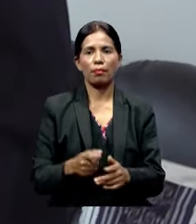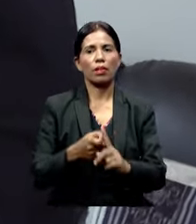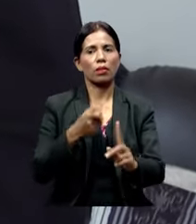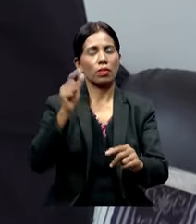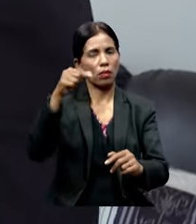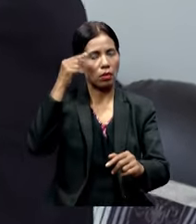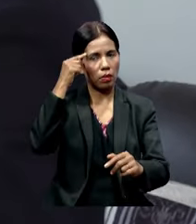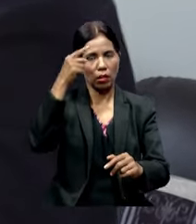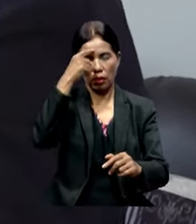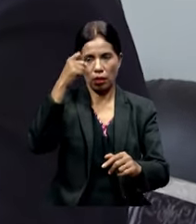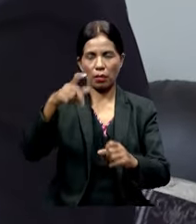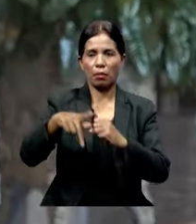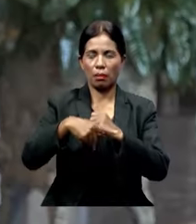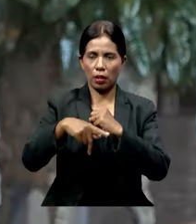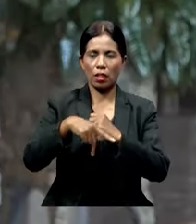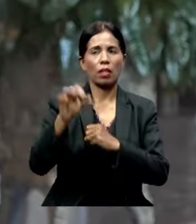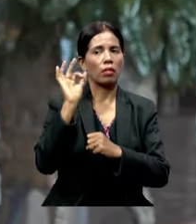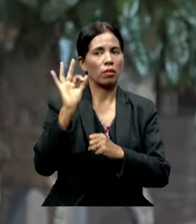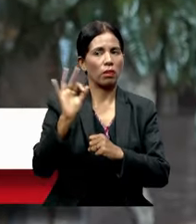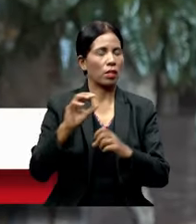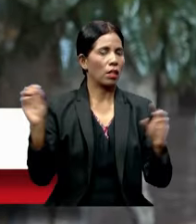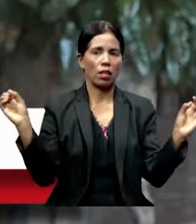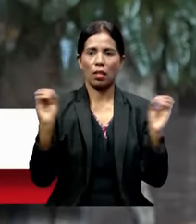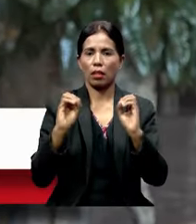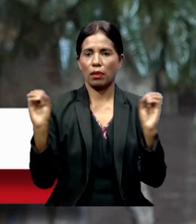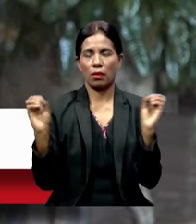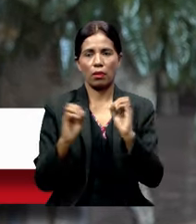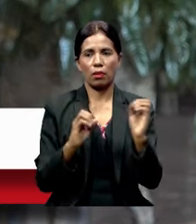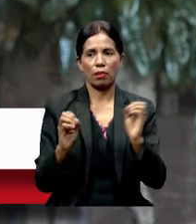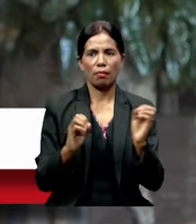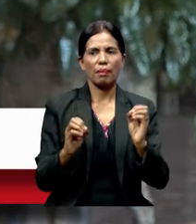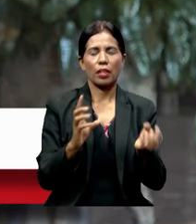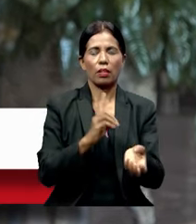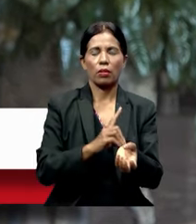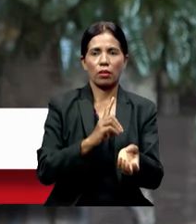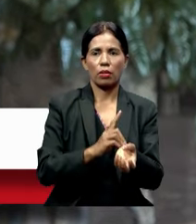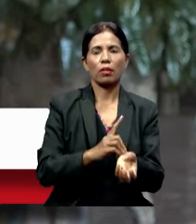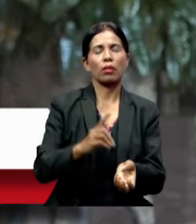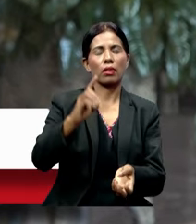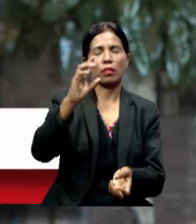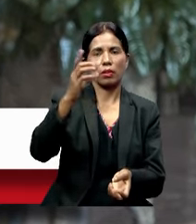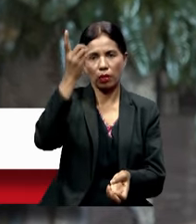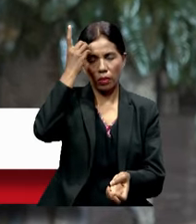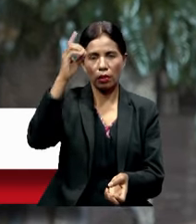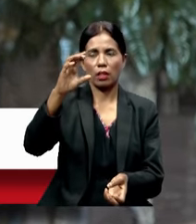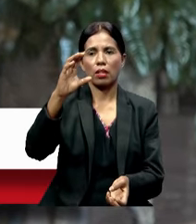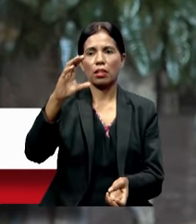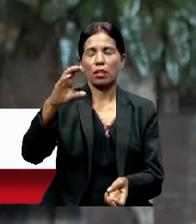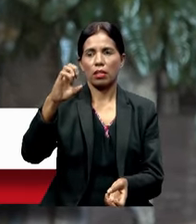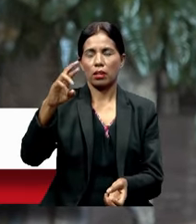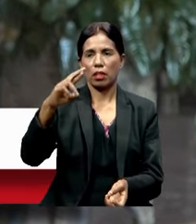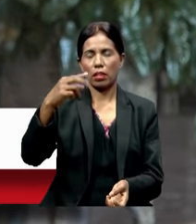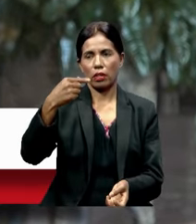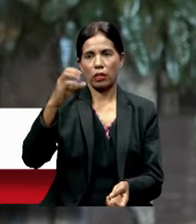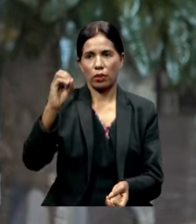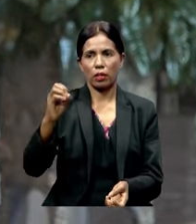governo, tamba bancada da Fretilin lakoi Dr. Sergio. Nebe hau hanoing e normal tamba uluk